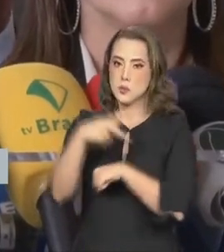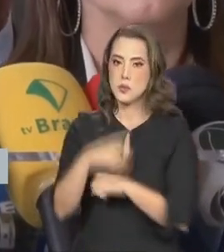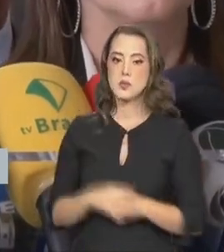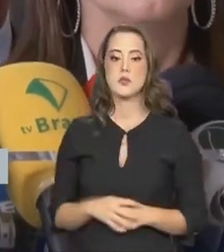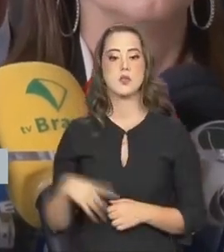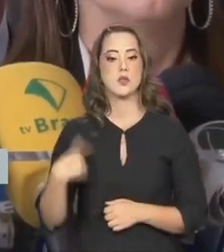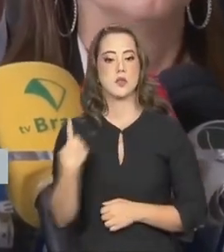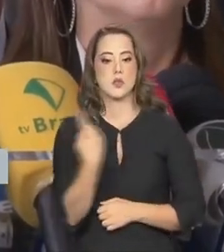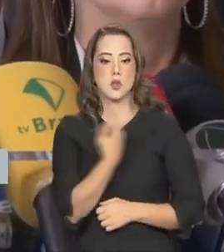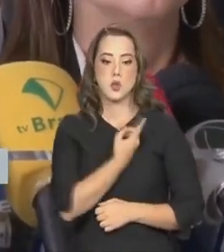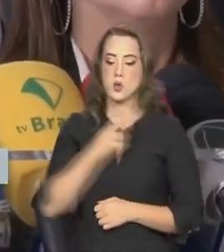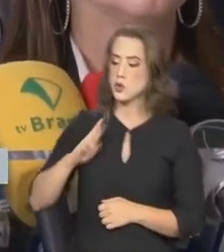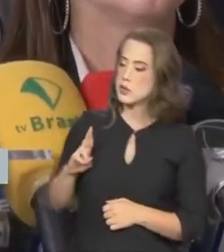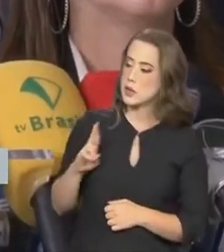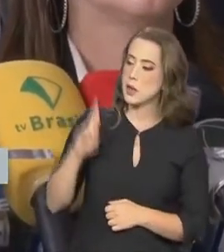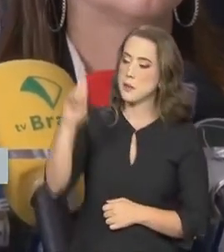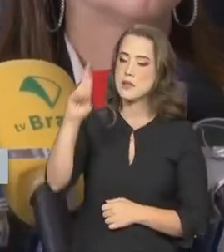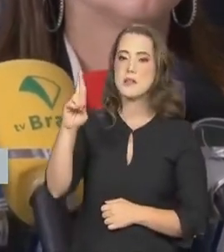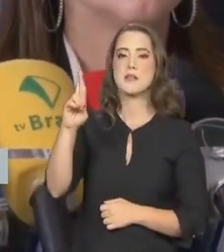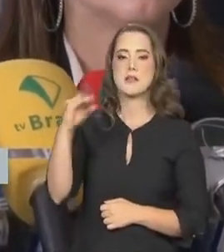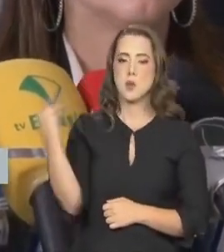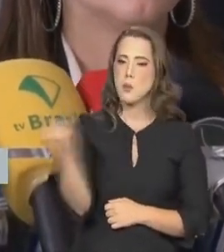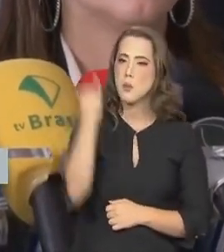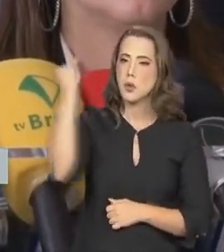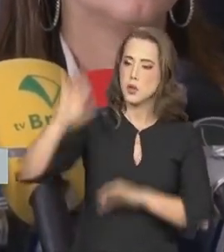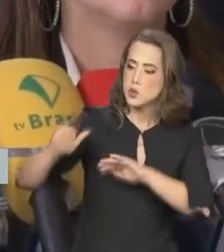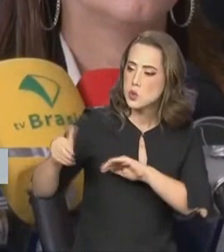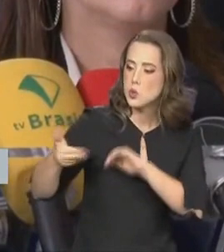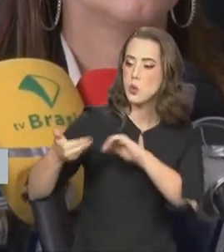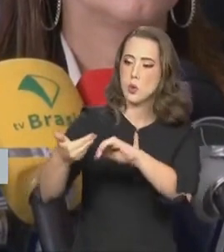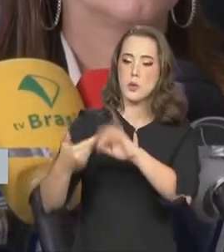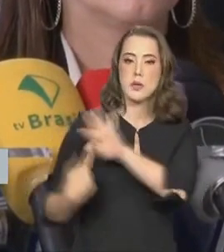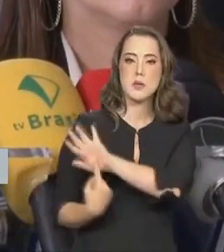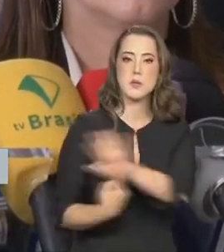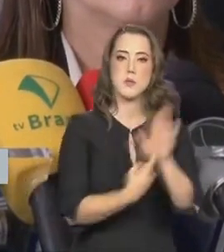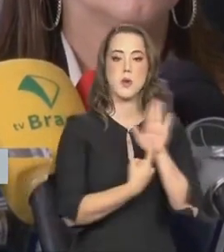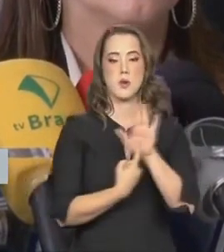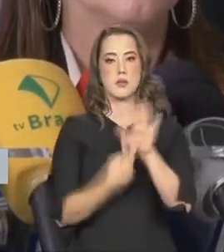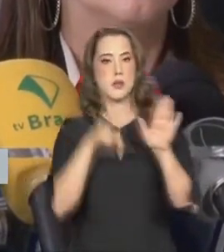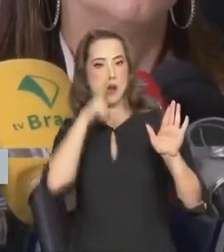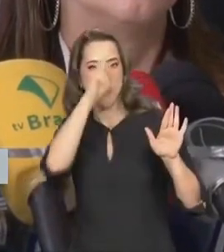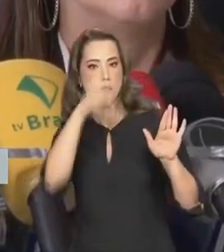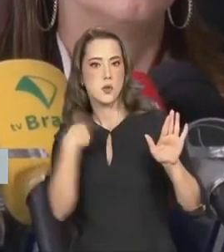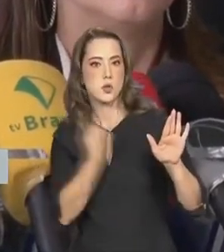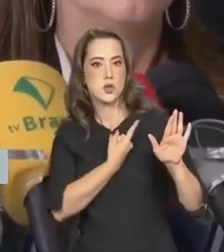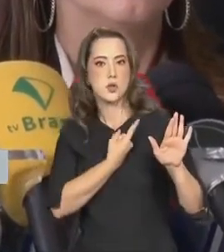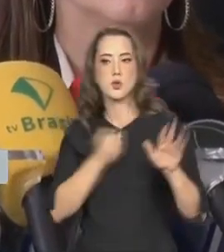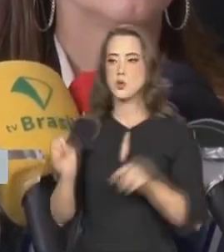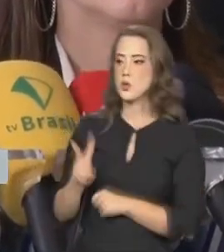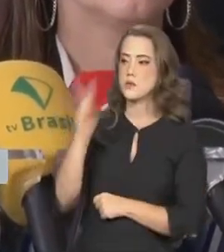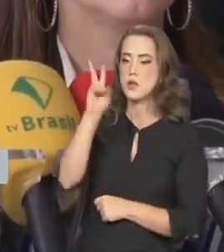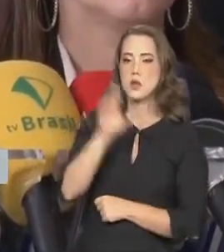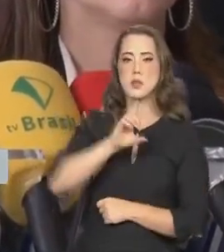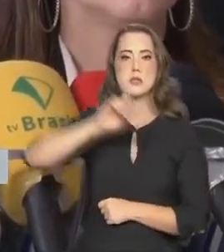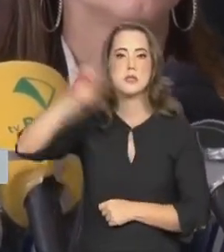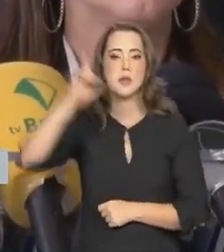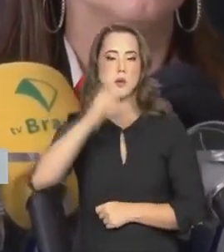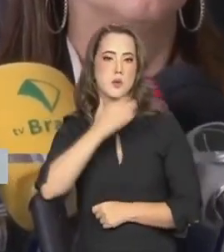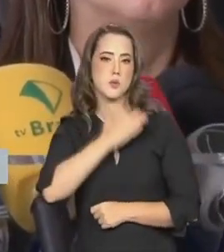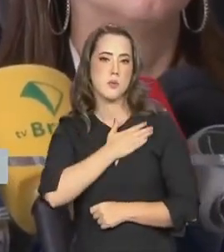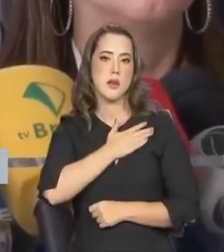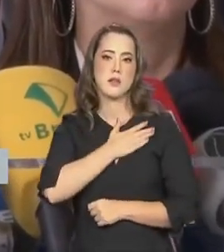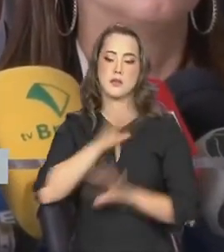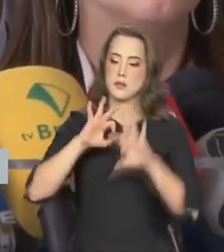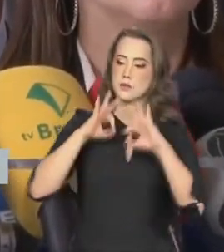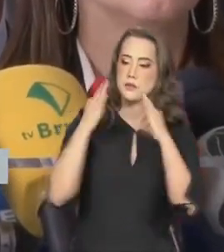Nossa robusta representação no Congresso mostra a força dos nossos valores: Deus, pátria, família e